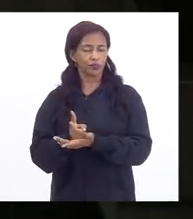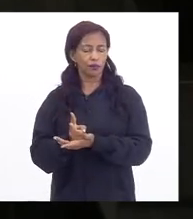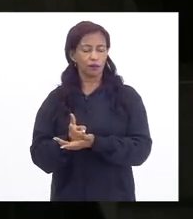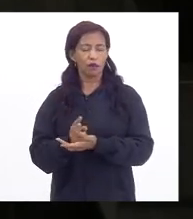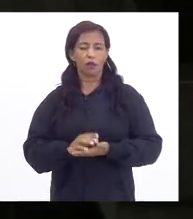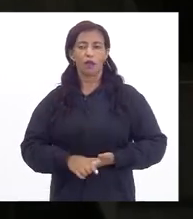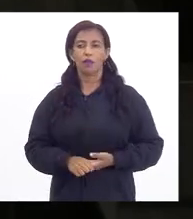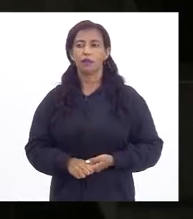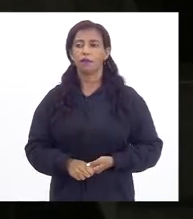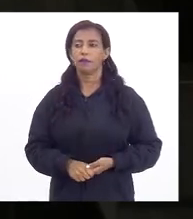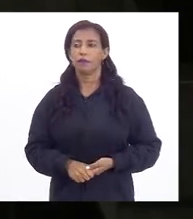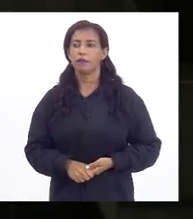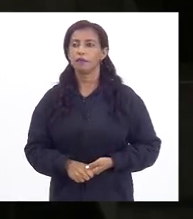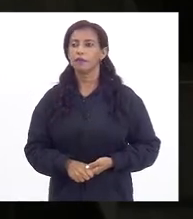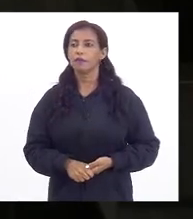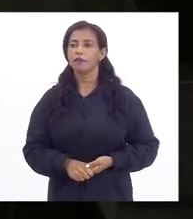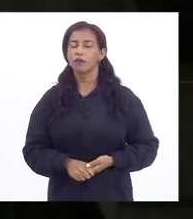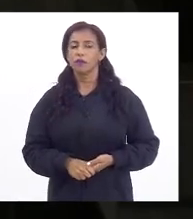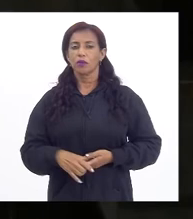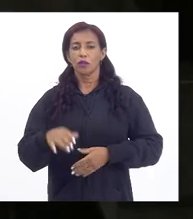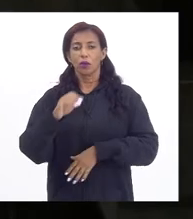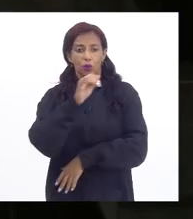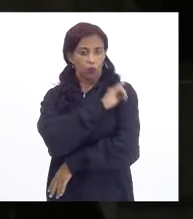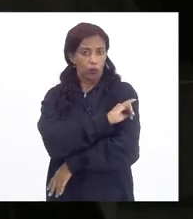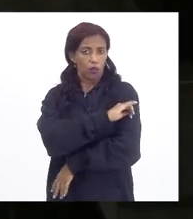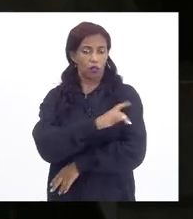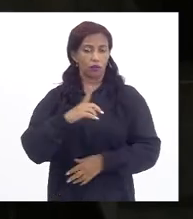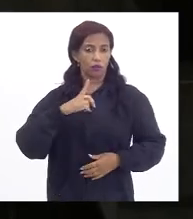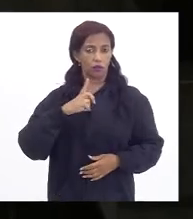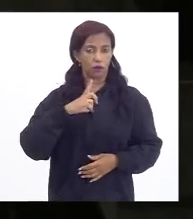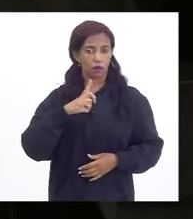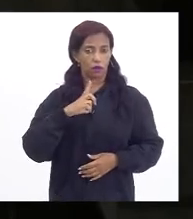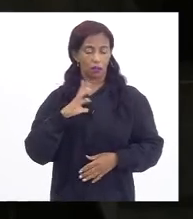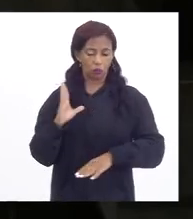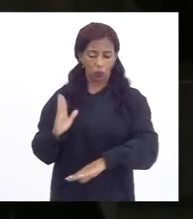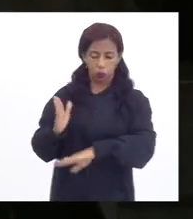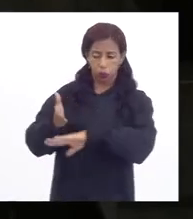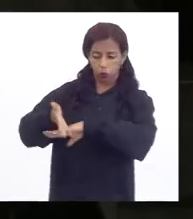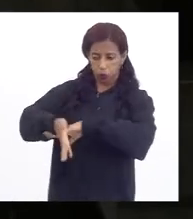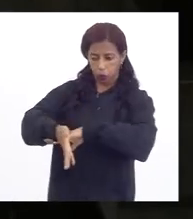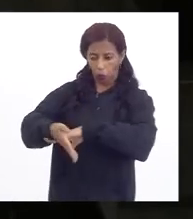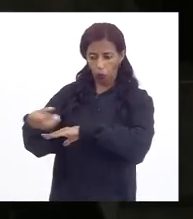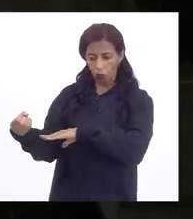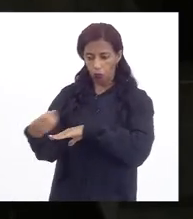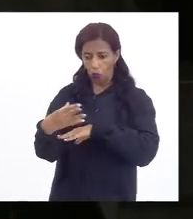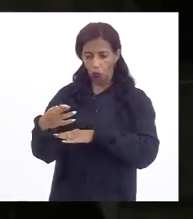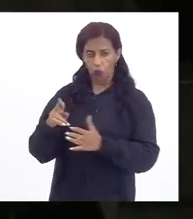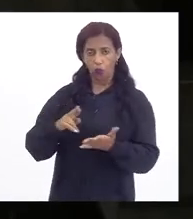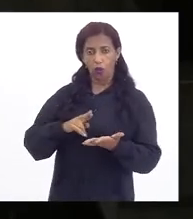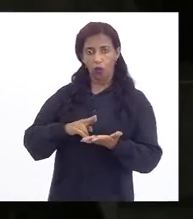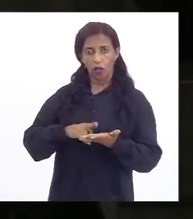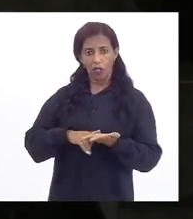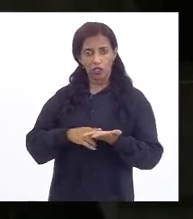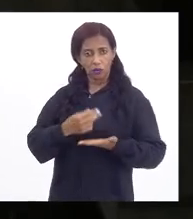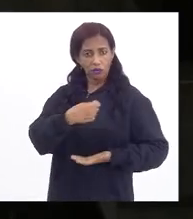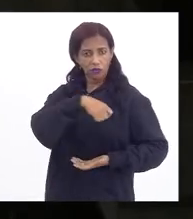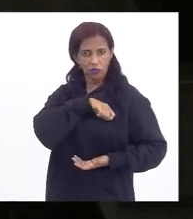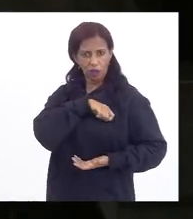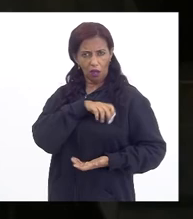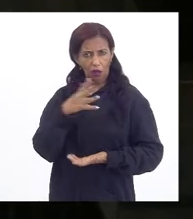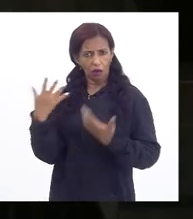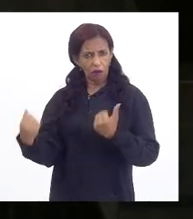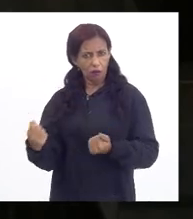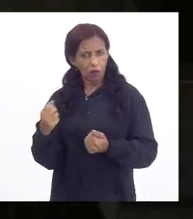uma vez o Rio de Janeiro tendo adentrado o regime, o novo regime, vamos